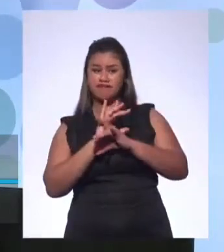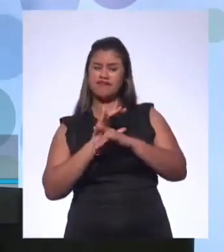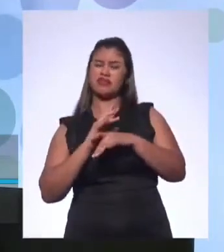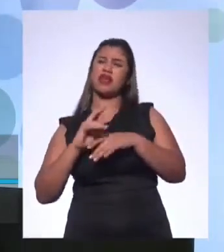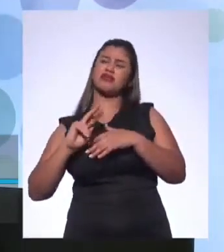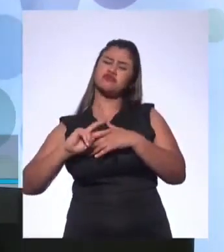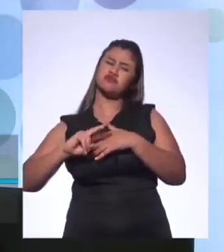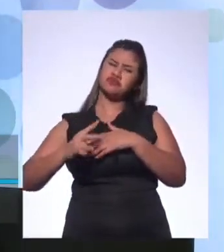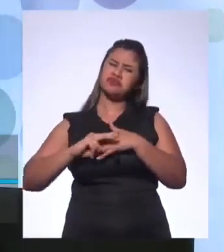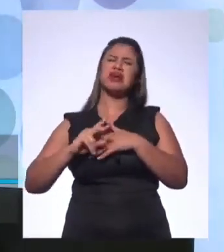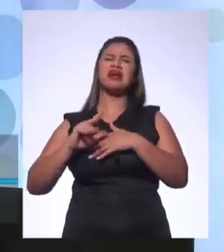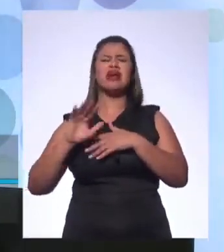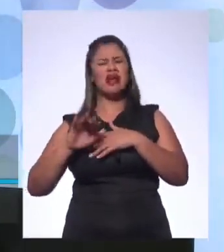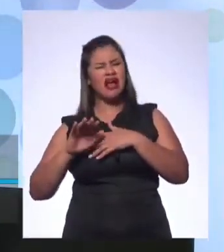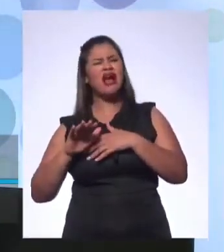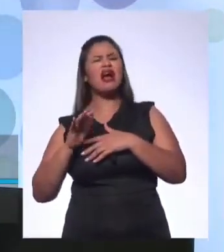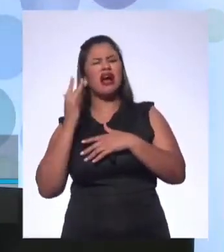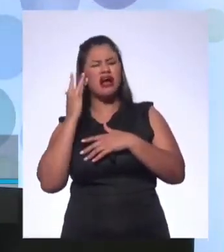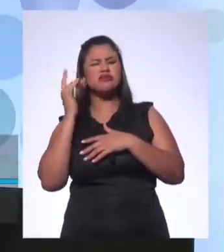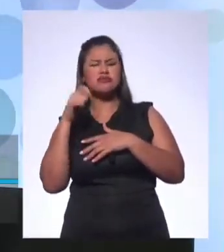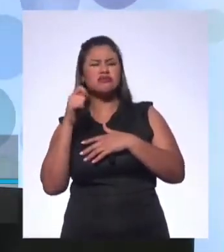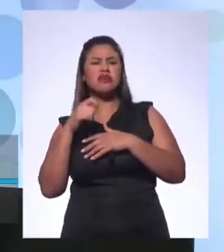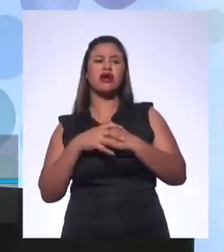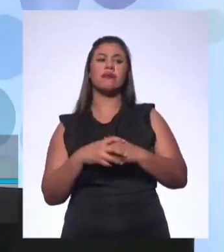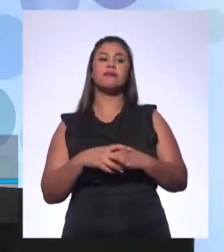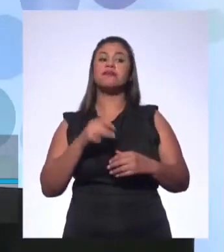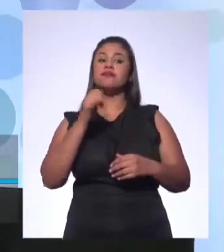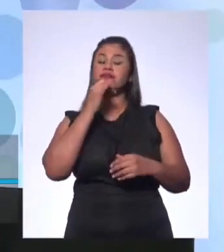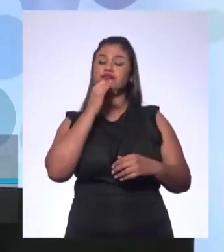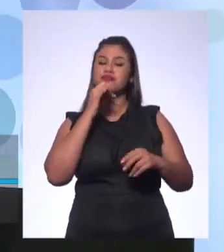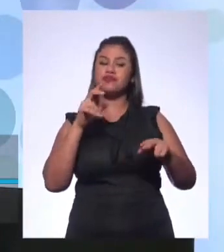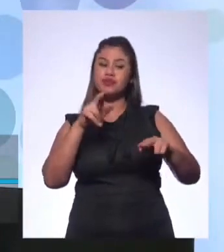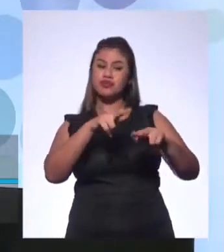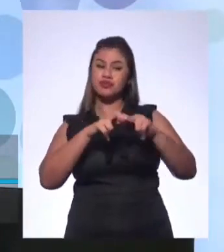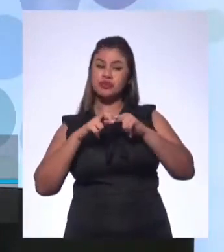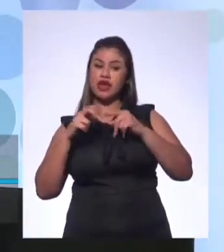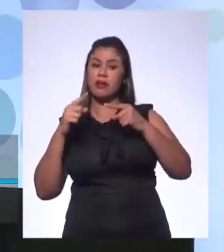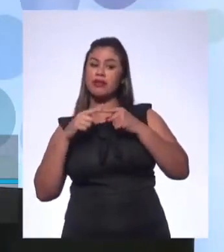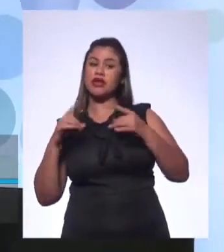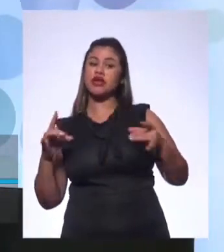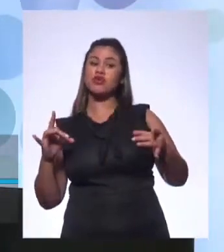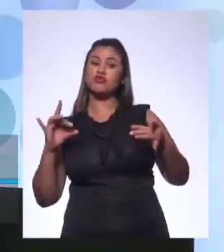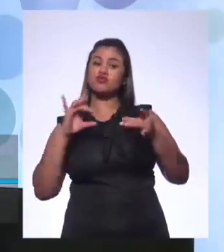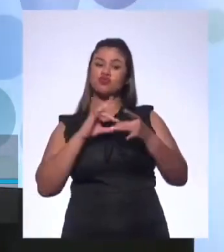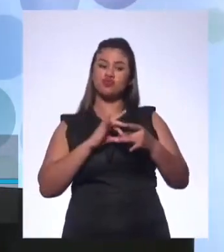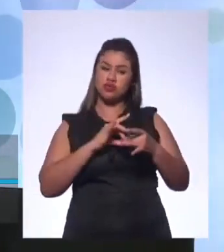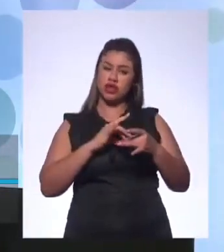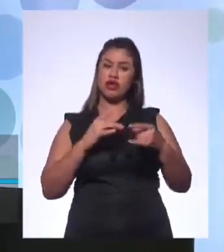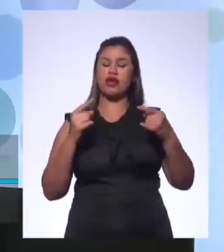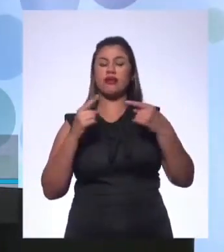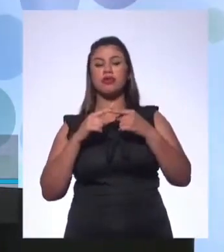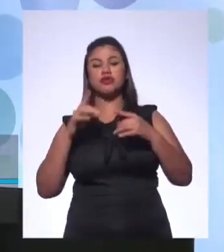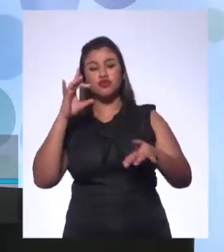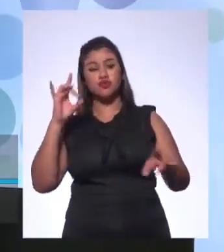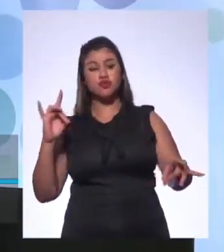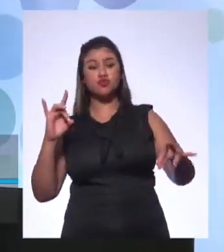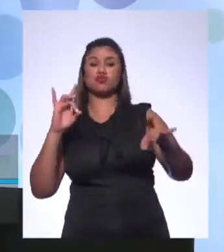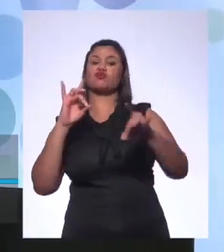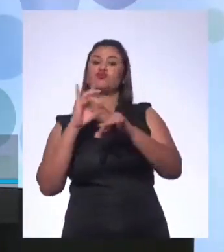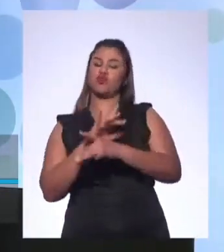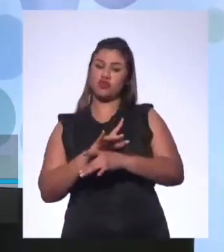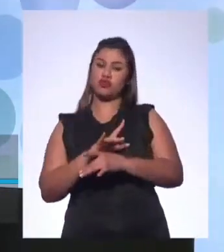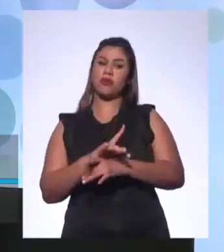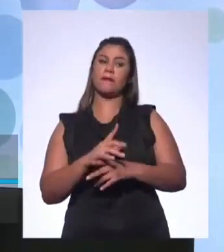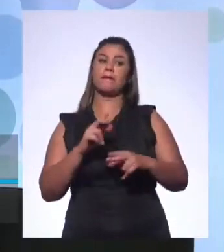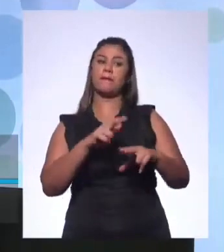acho que cabe também. Então, eu tenho aqui o por isso, que é o conectivo, que dá essa ideia aí de conclusão. Por isso,